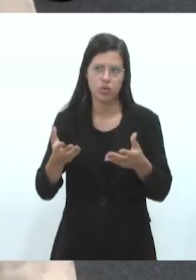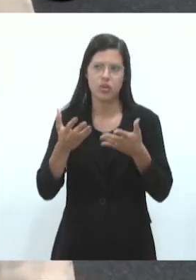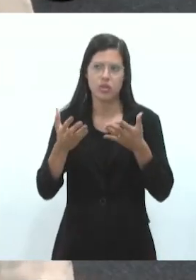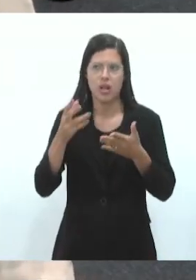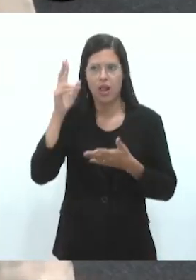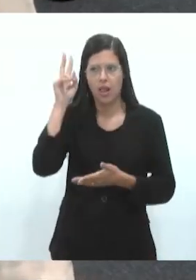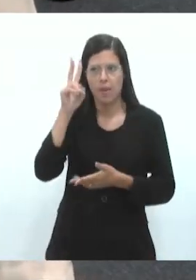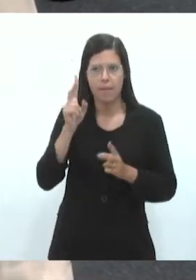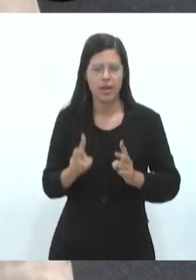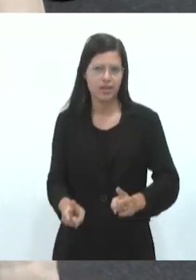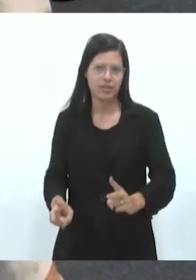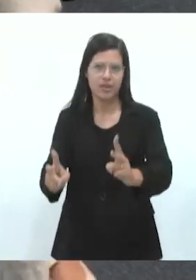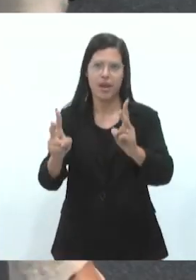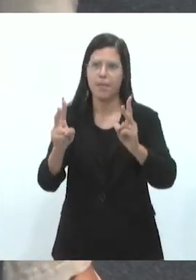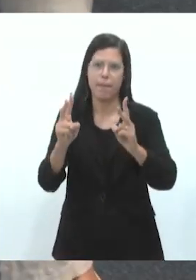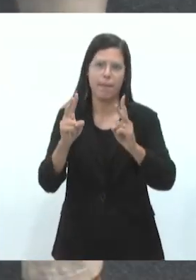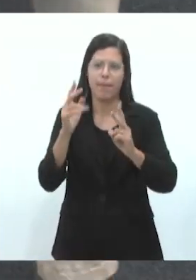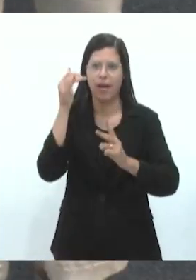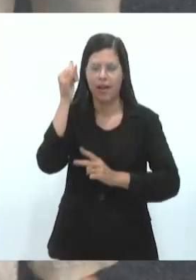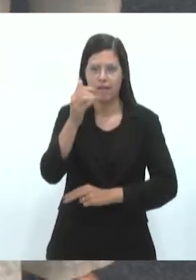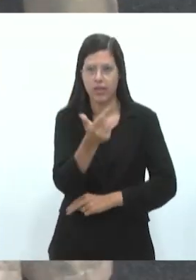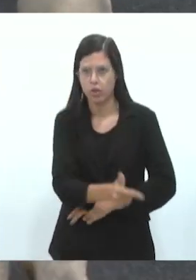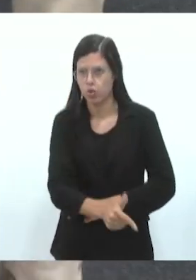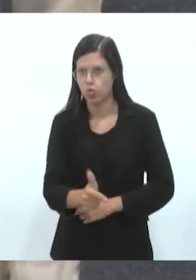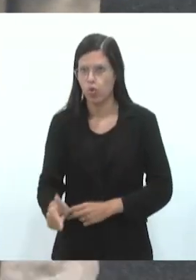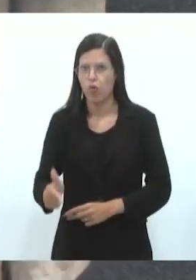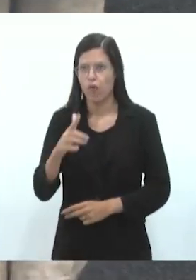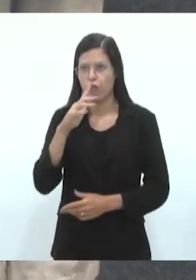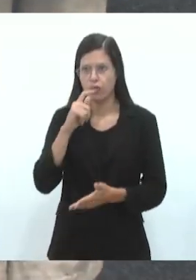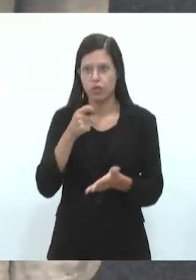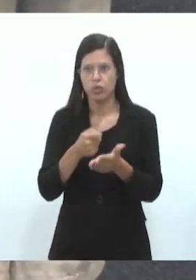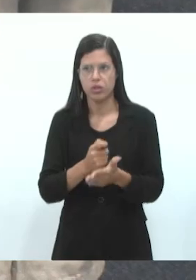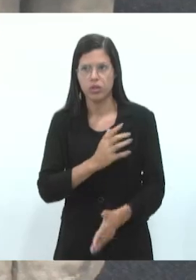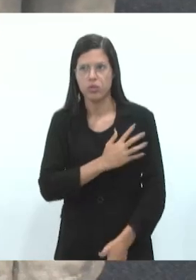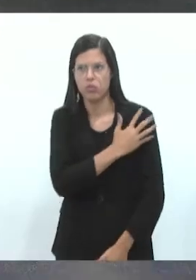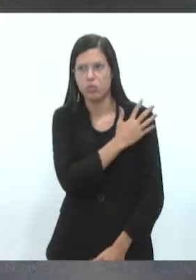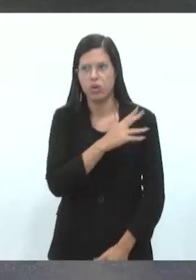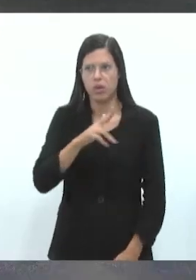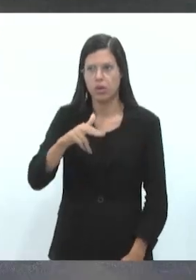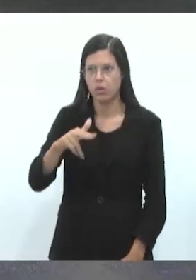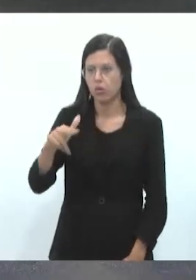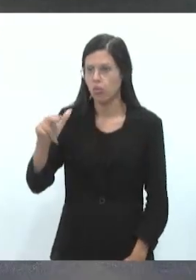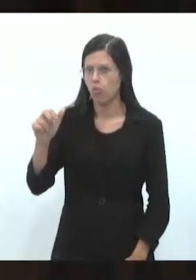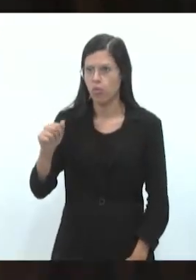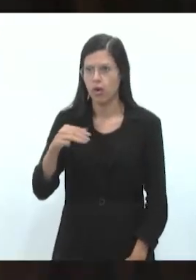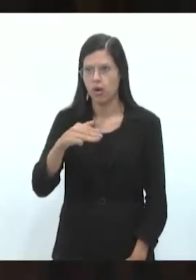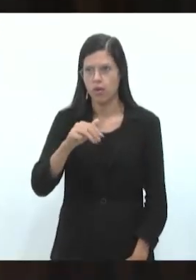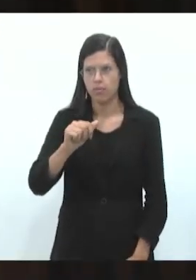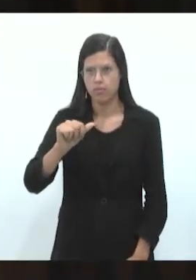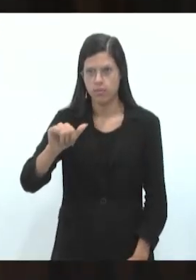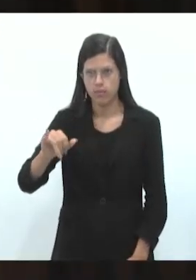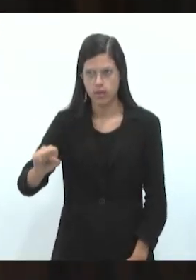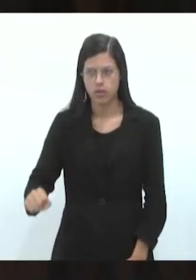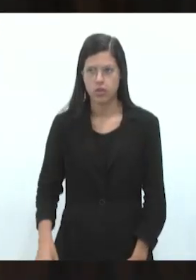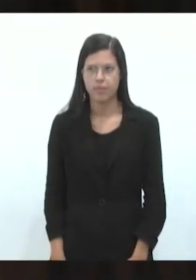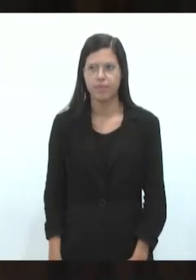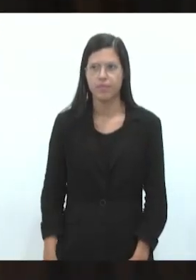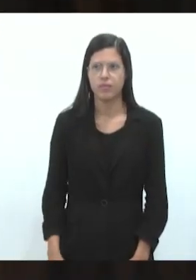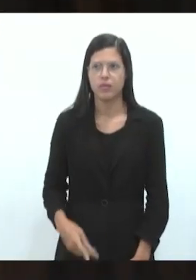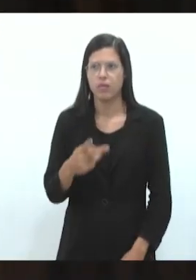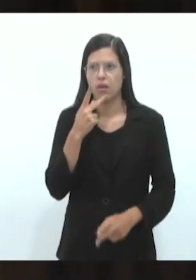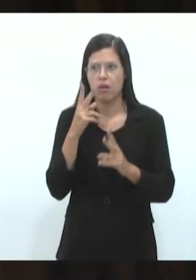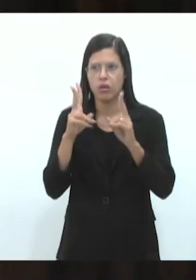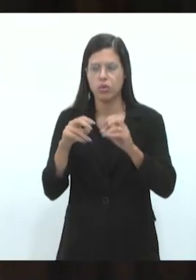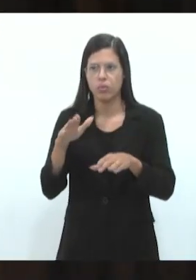para jamais repetir ditadura nunca mais. Para declaração de voto, deputado Yuri. Isso.